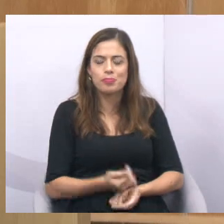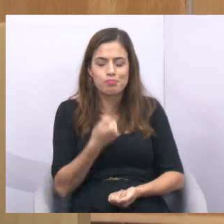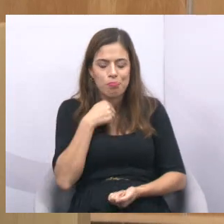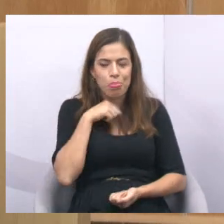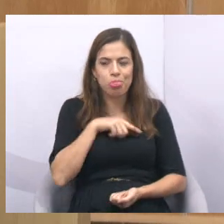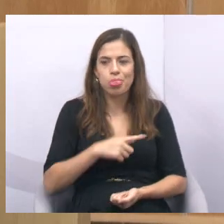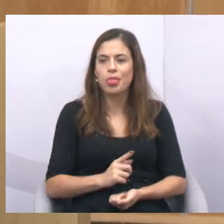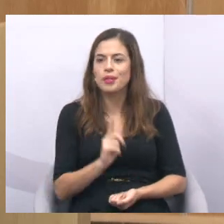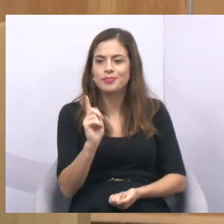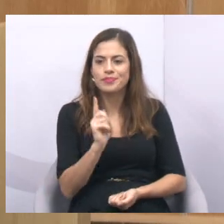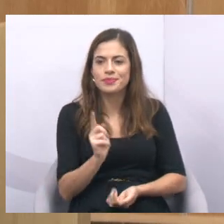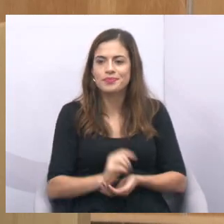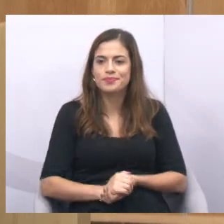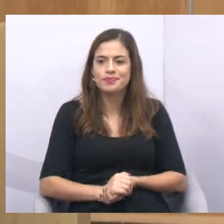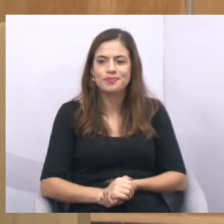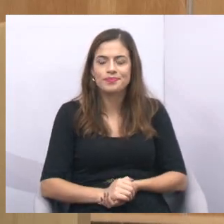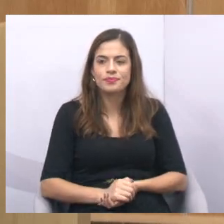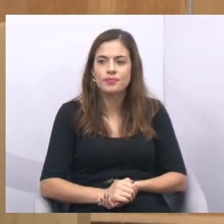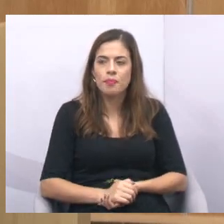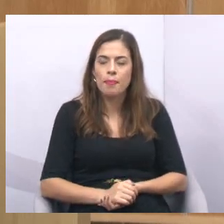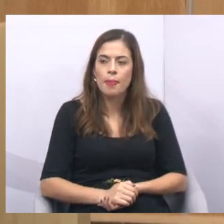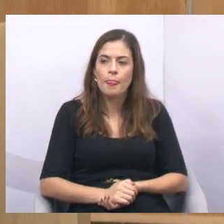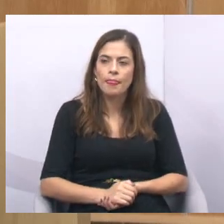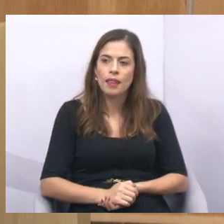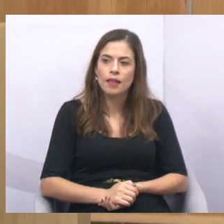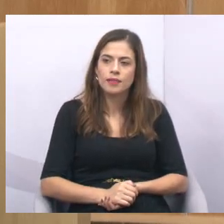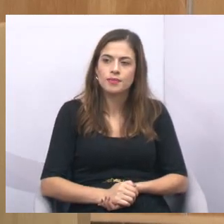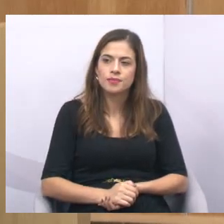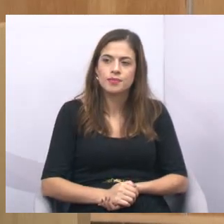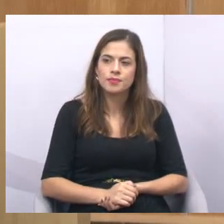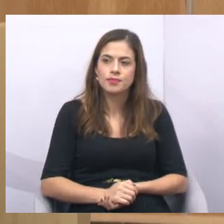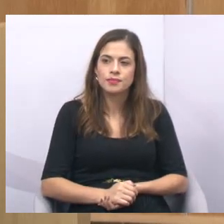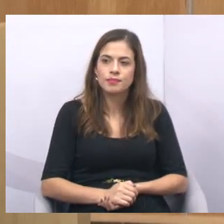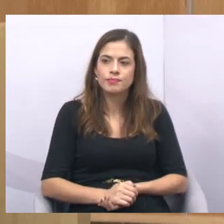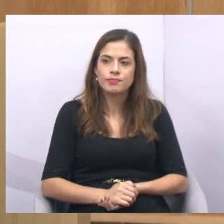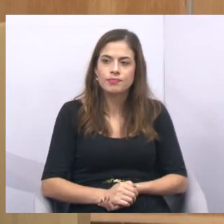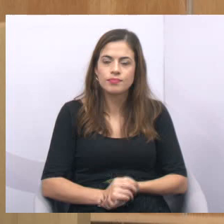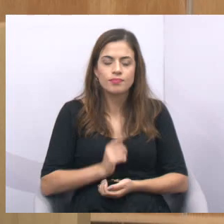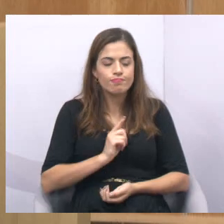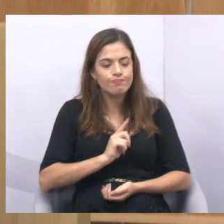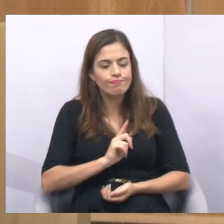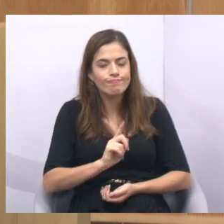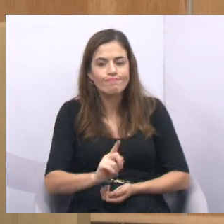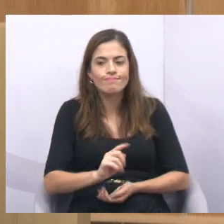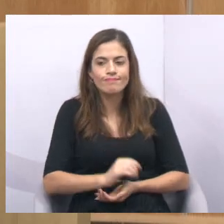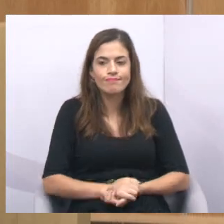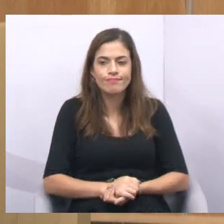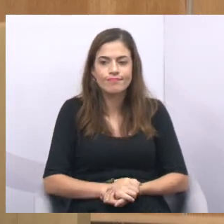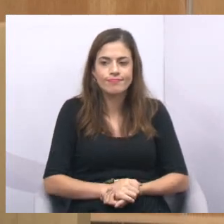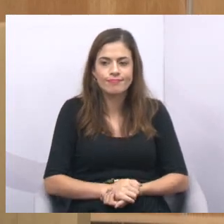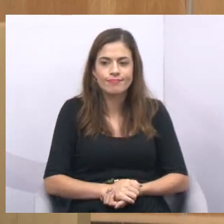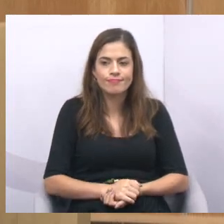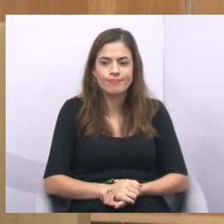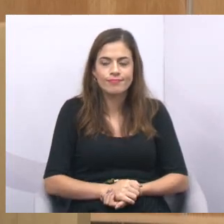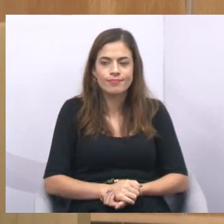Tá? Então, eu estou aqui, não podia não deixar de estar